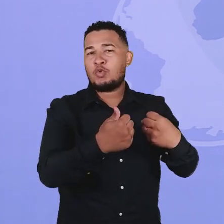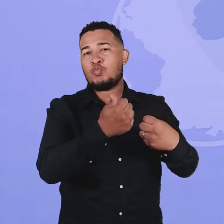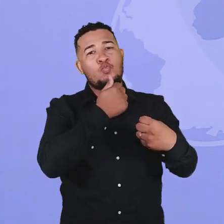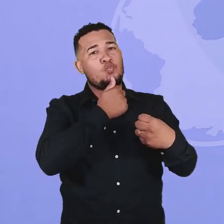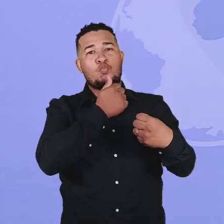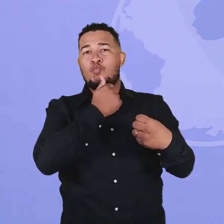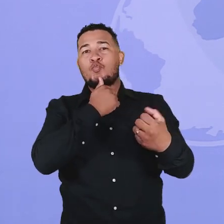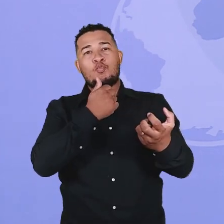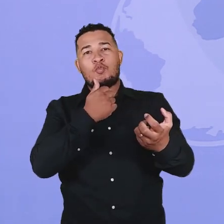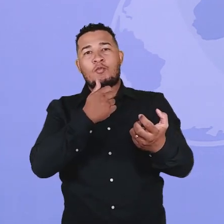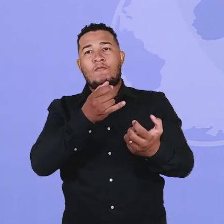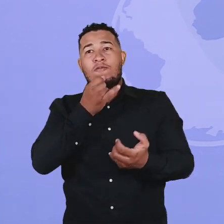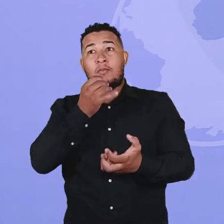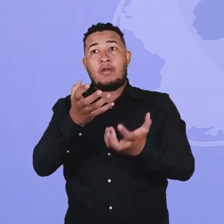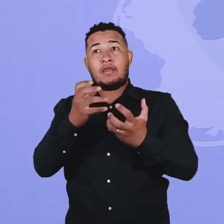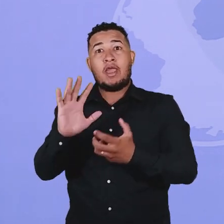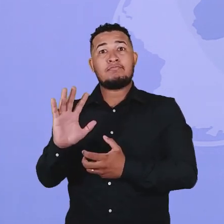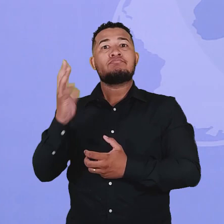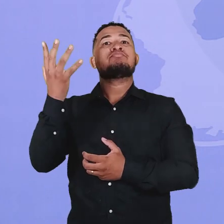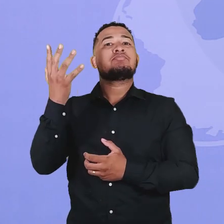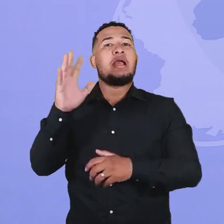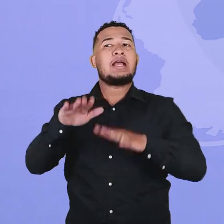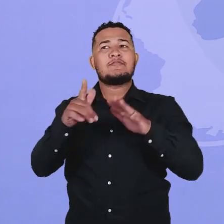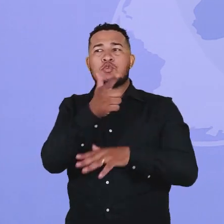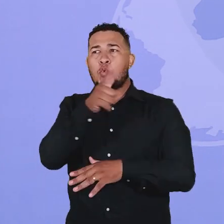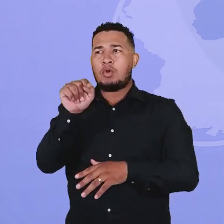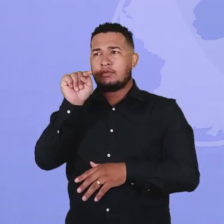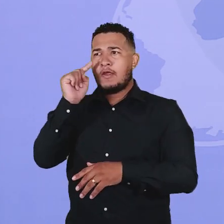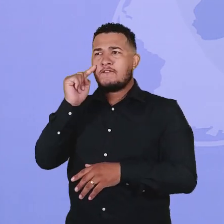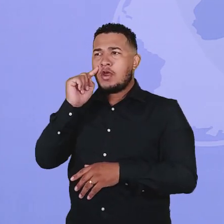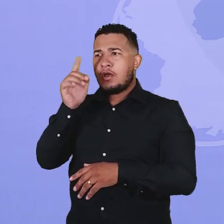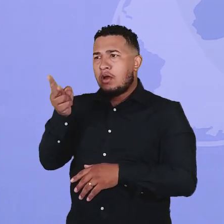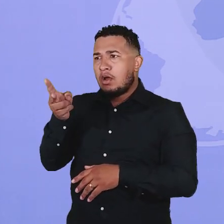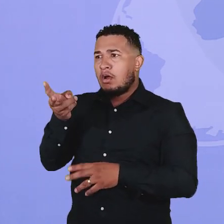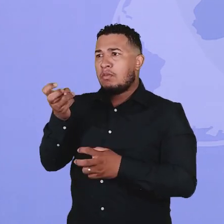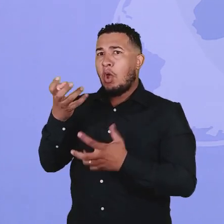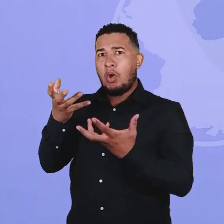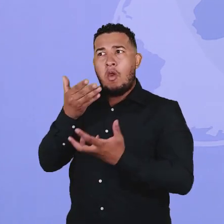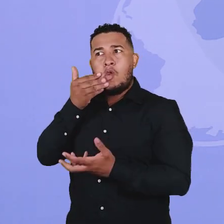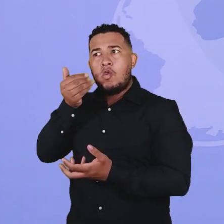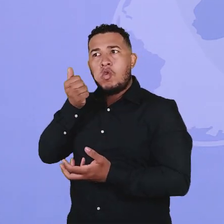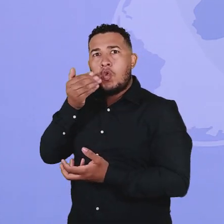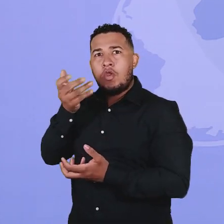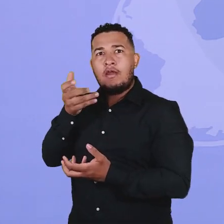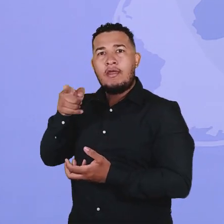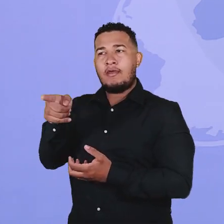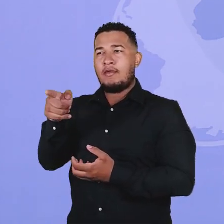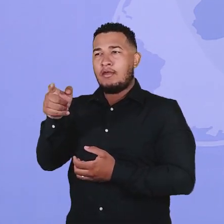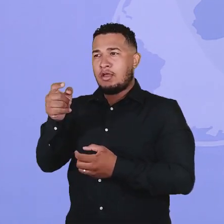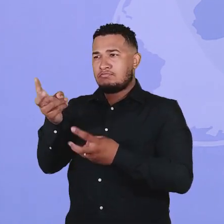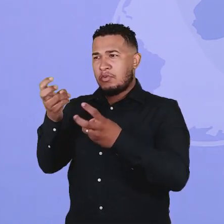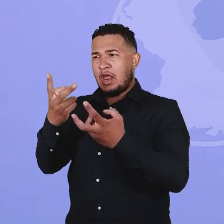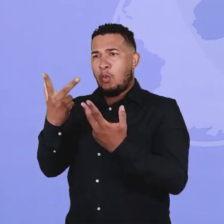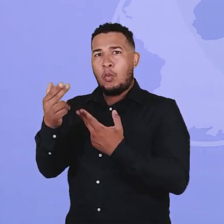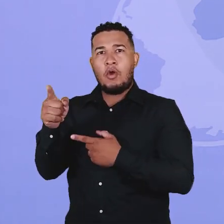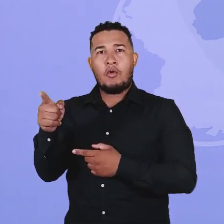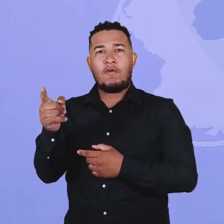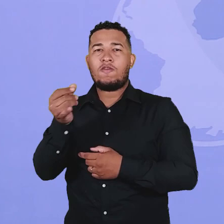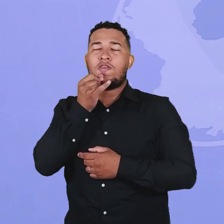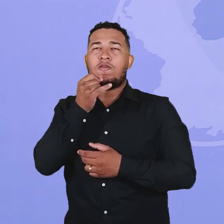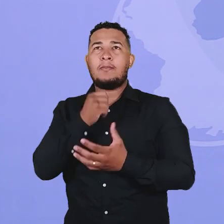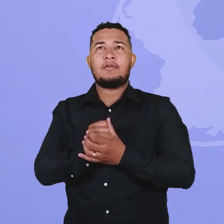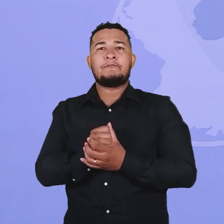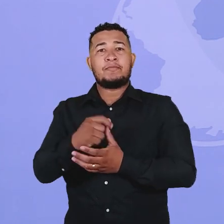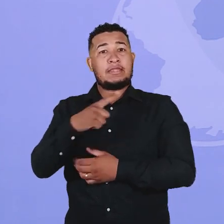fazemos. Nós queremos aquela situação que muitas vezes o outro está tendo, a gente analisa, quando você vê um